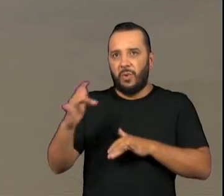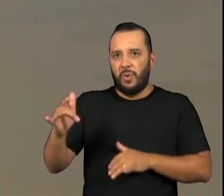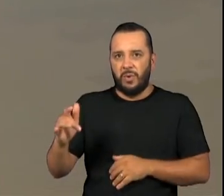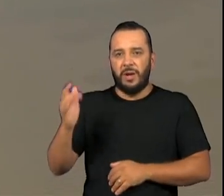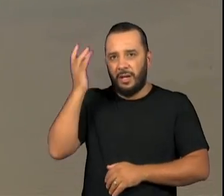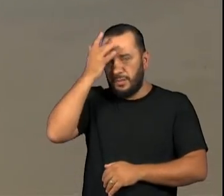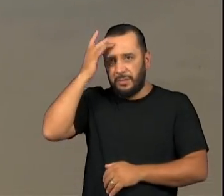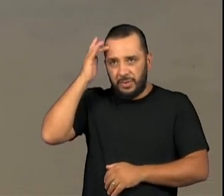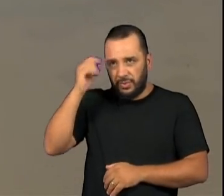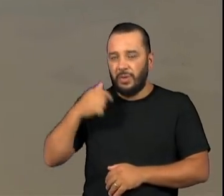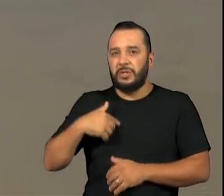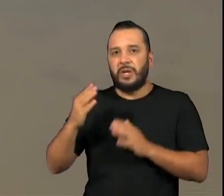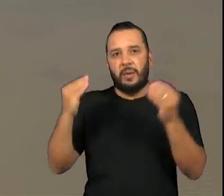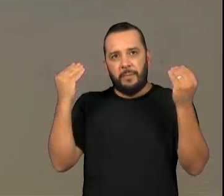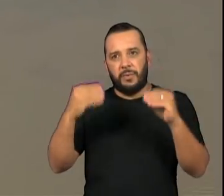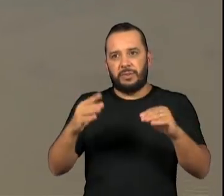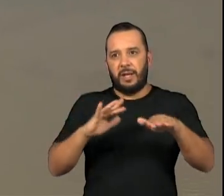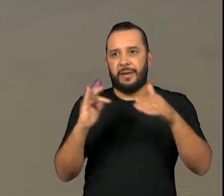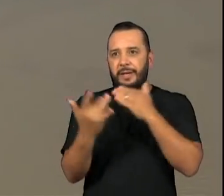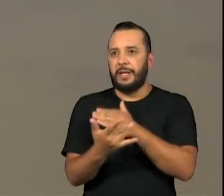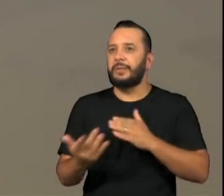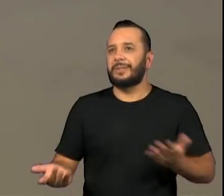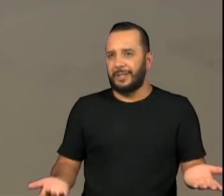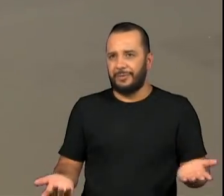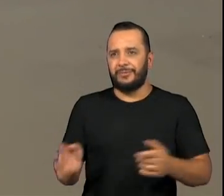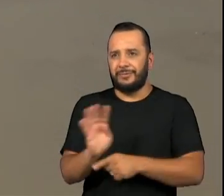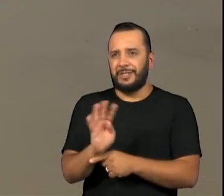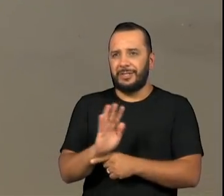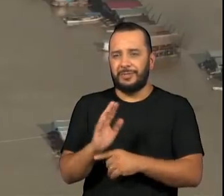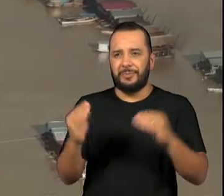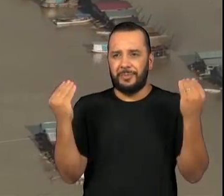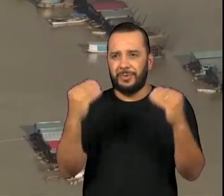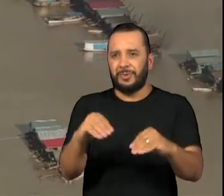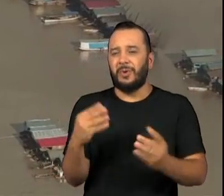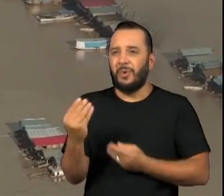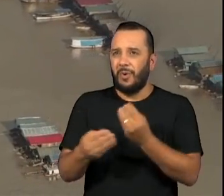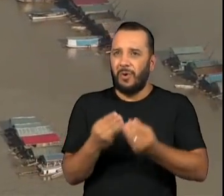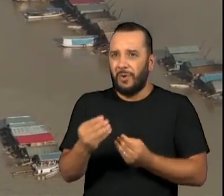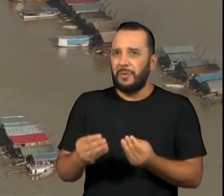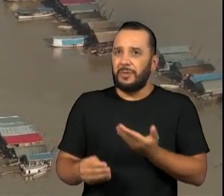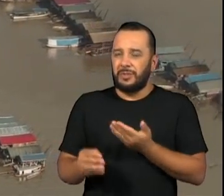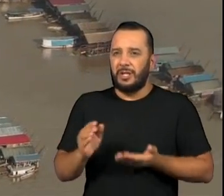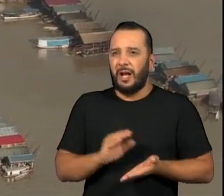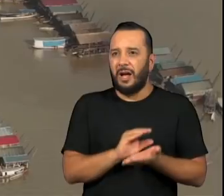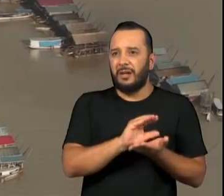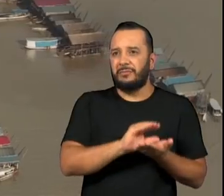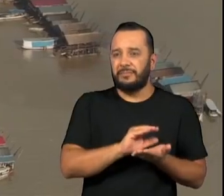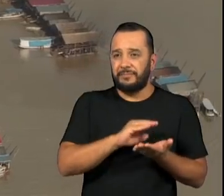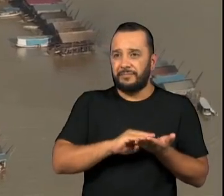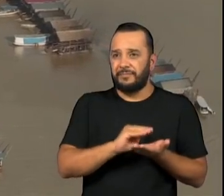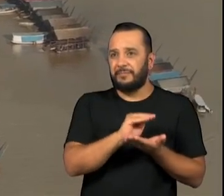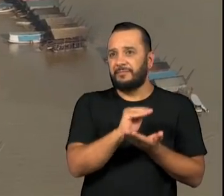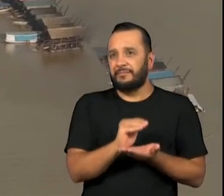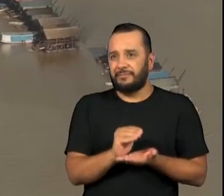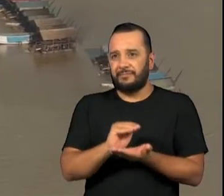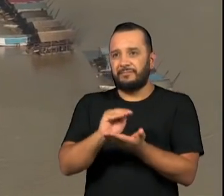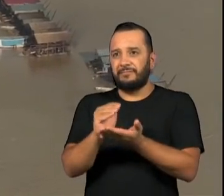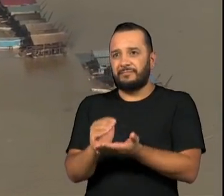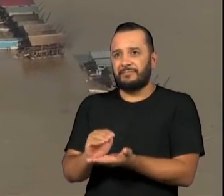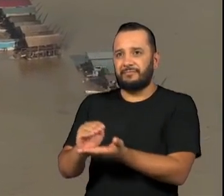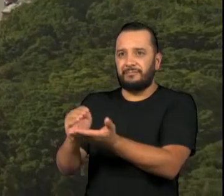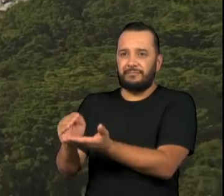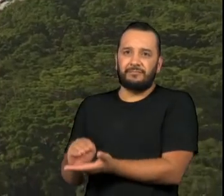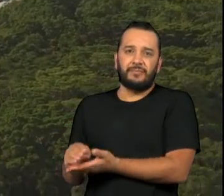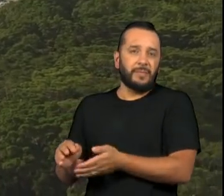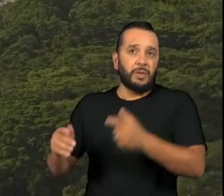garimpeiros haviam postado vídeos nas redes sociais mostrando que estão instalados em centenas de balsas em